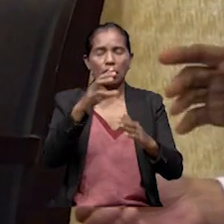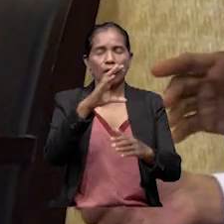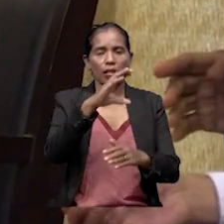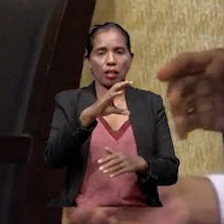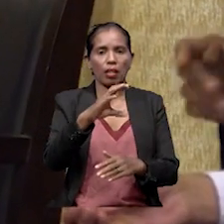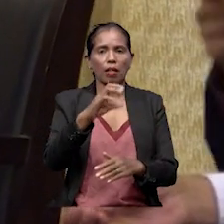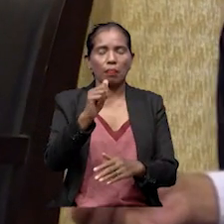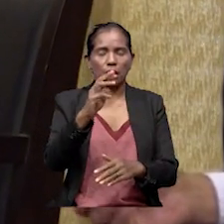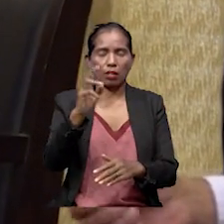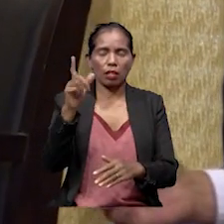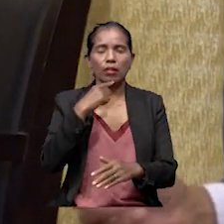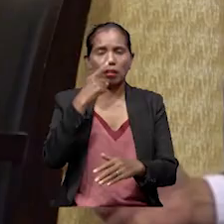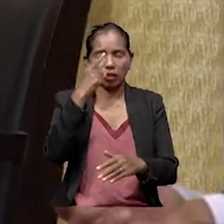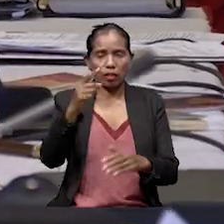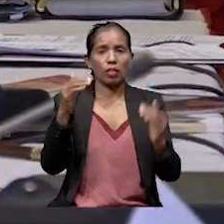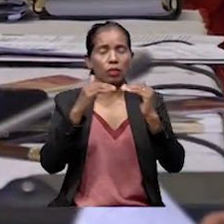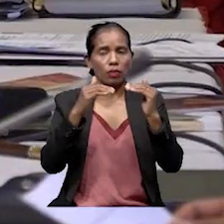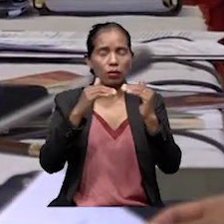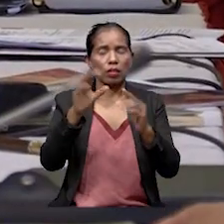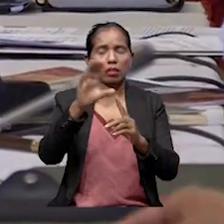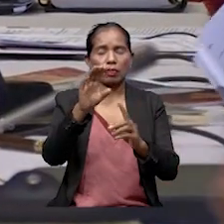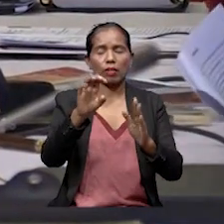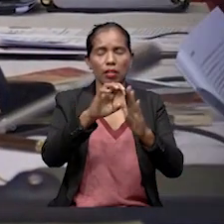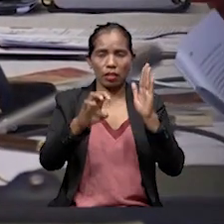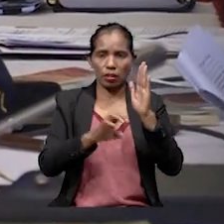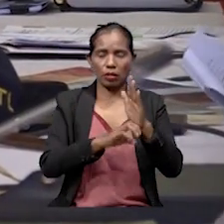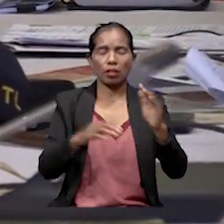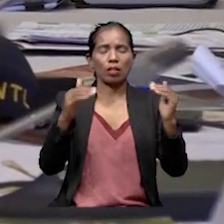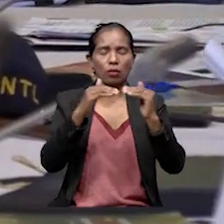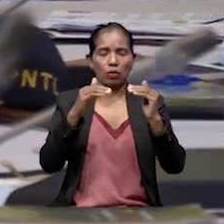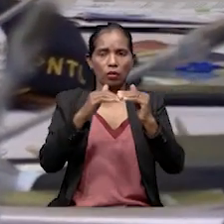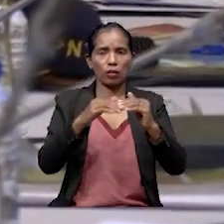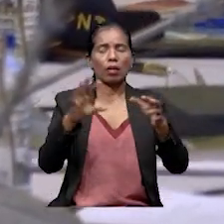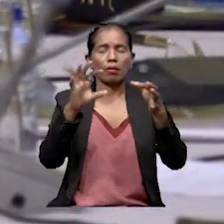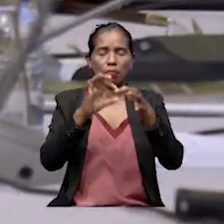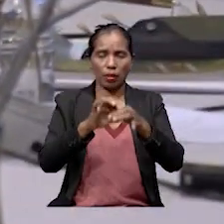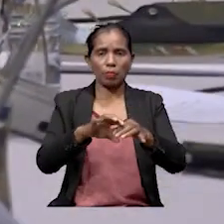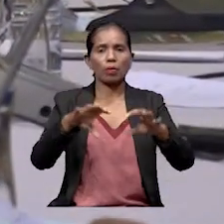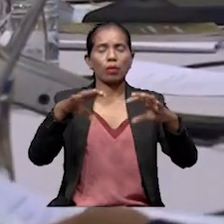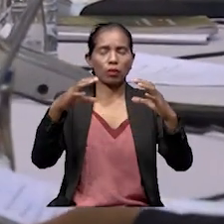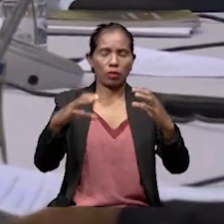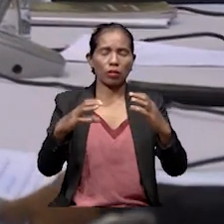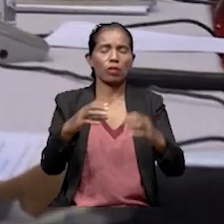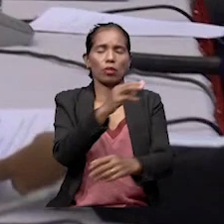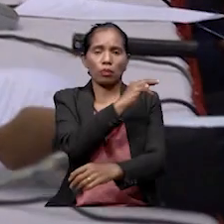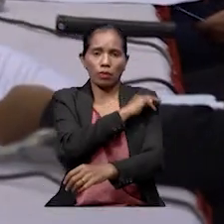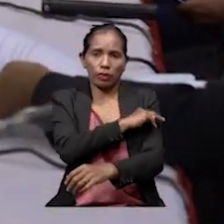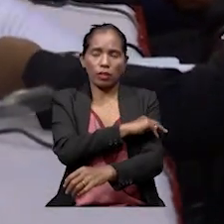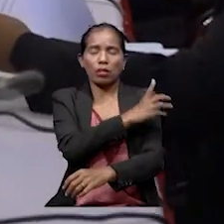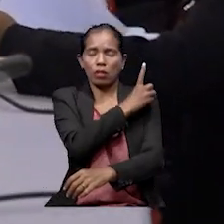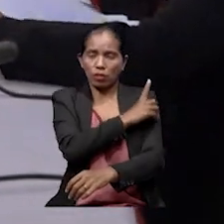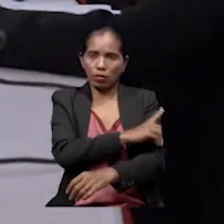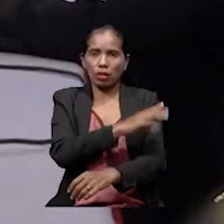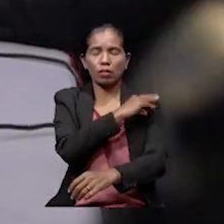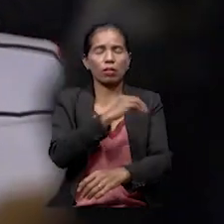Hateten, e a reunião, chefe Estado consulta com membro Conselho Superior de Defesa e Segurança, no forra no impositivo, mas